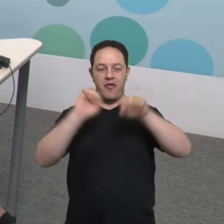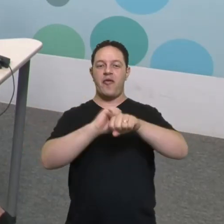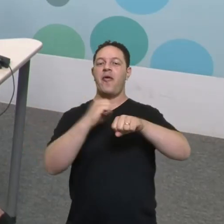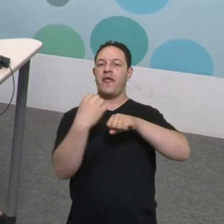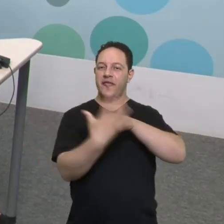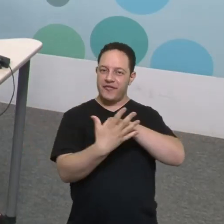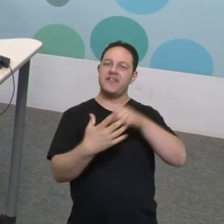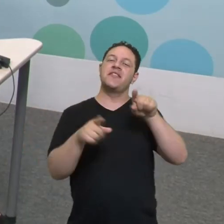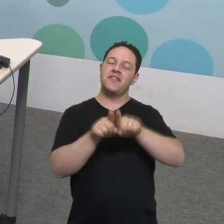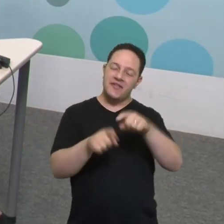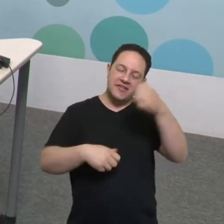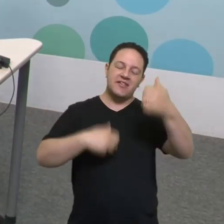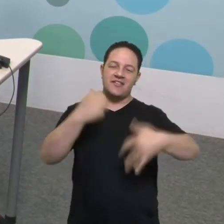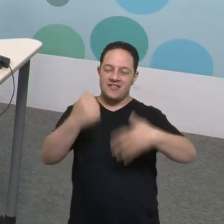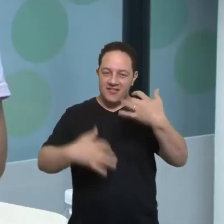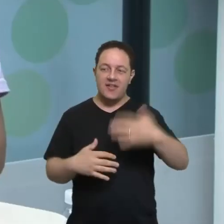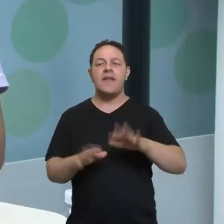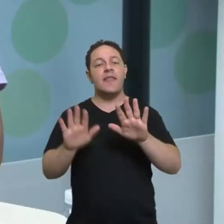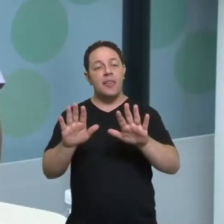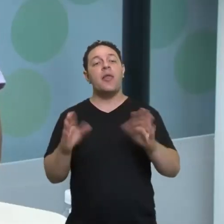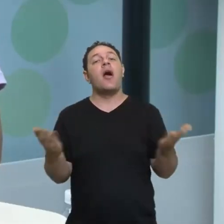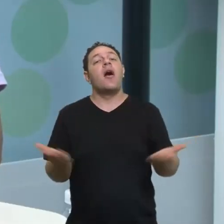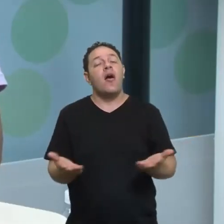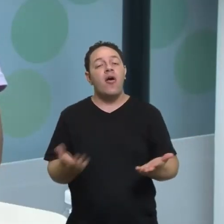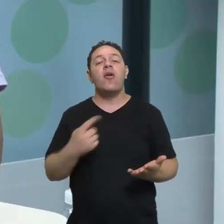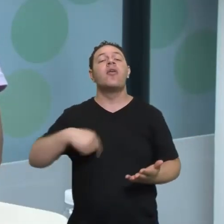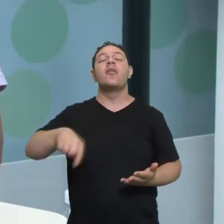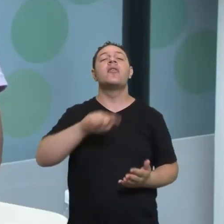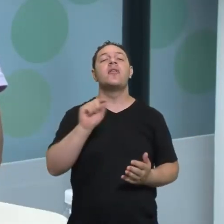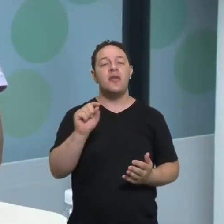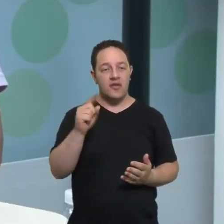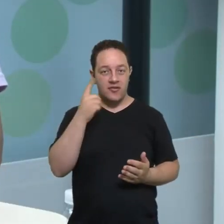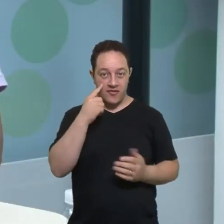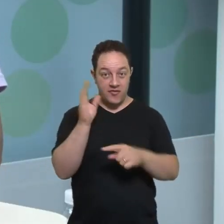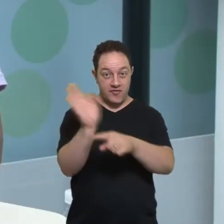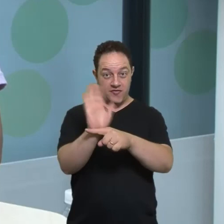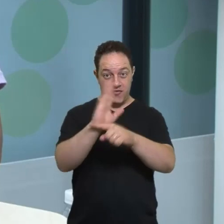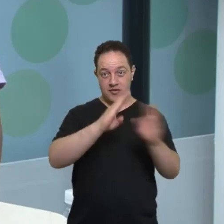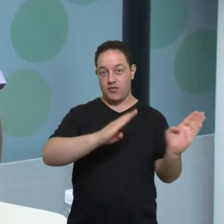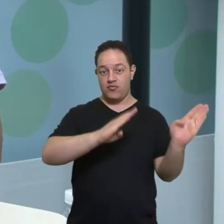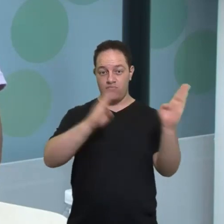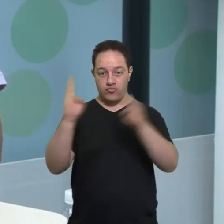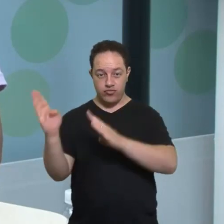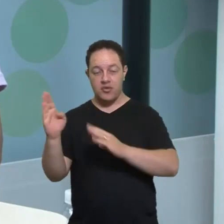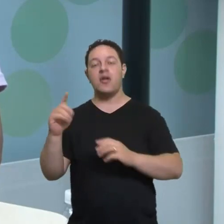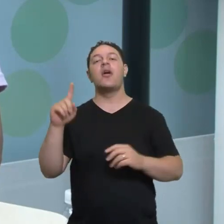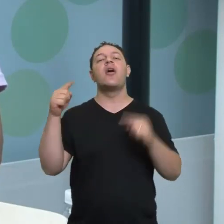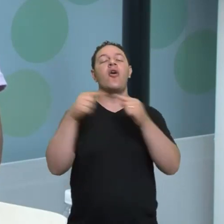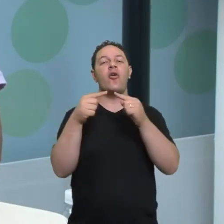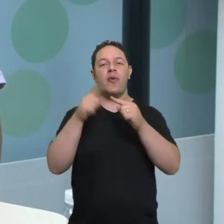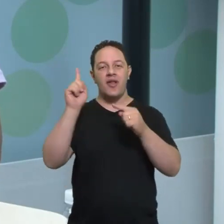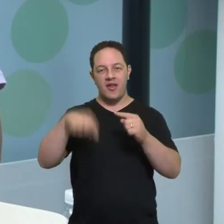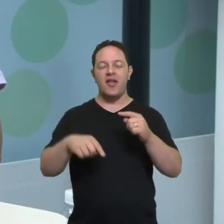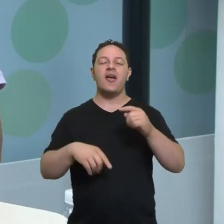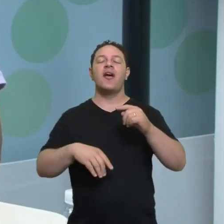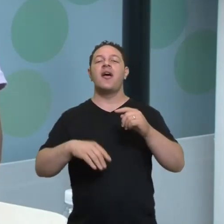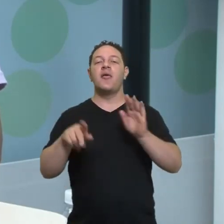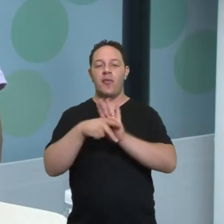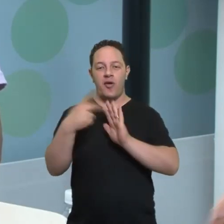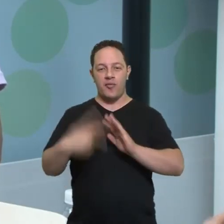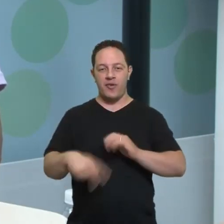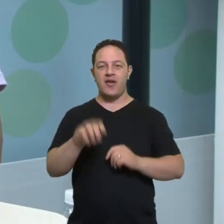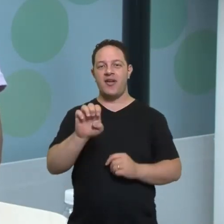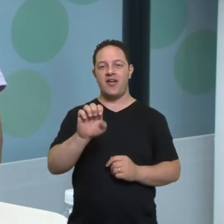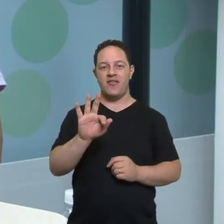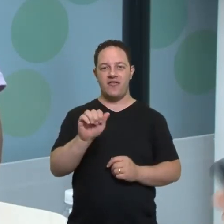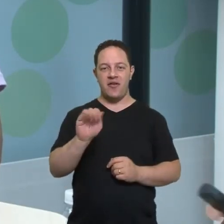também dessa exatamente e agora então nós vamos passar um vídeo para vocês relacionada é o Banco de Talentos da UFPE